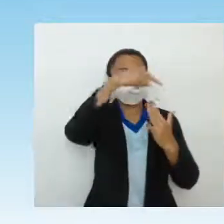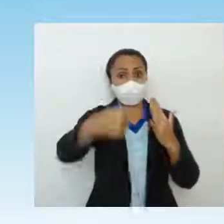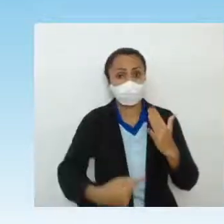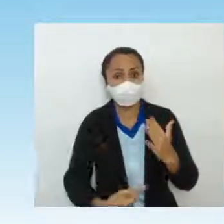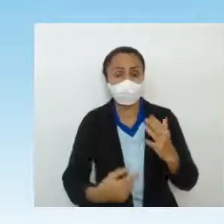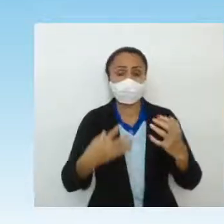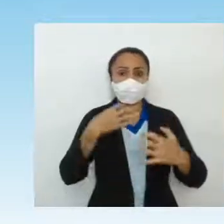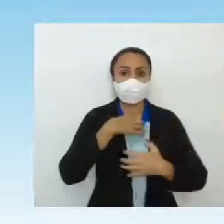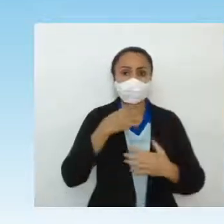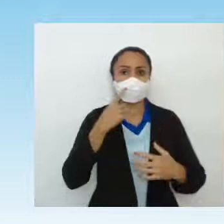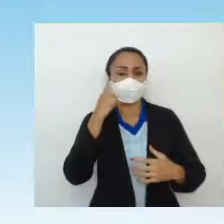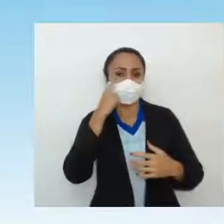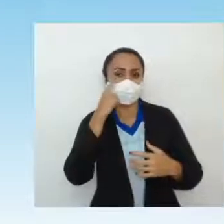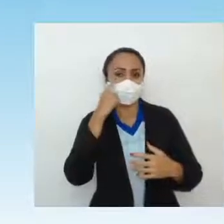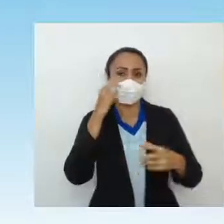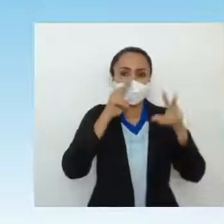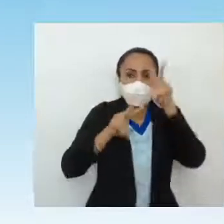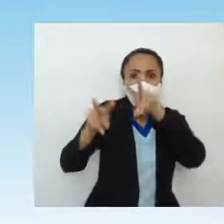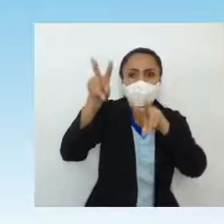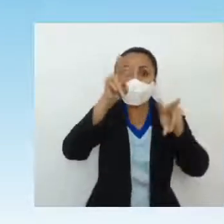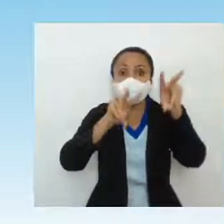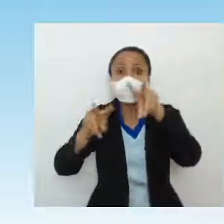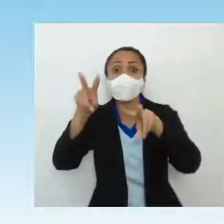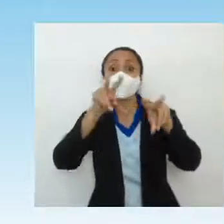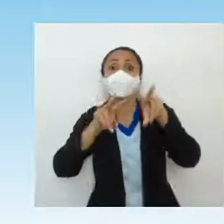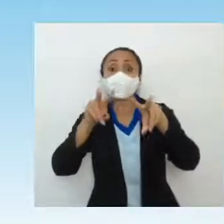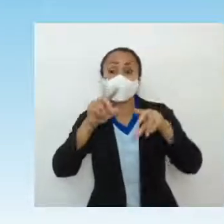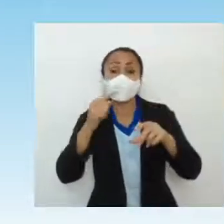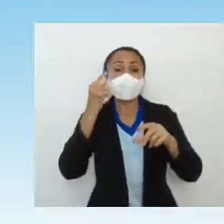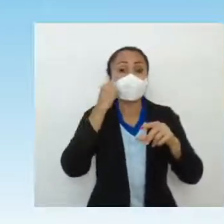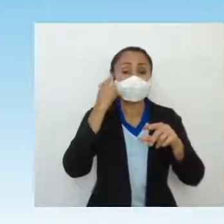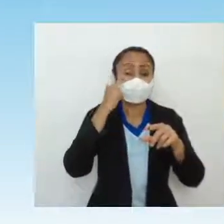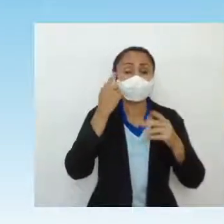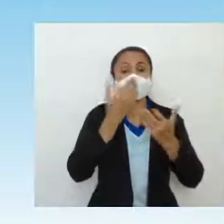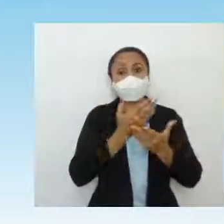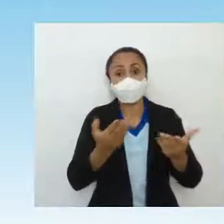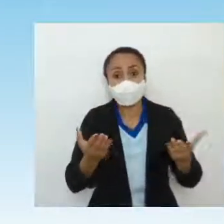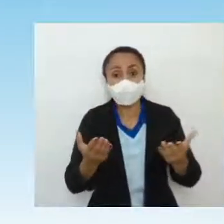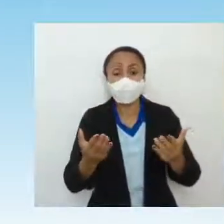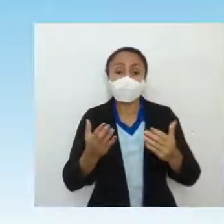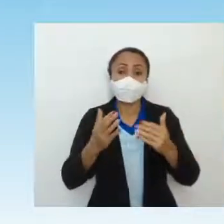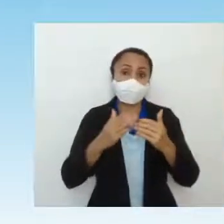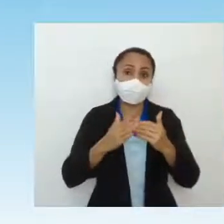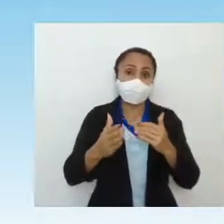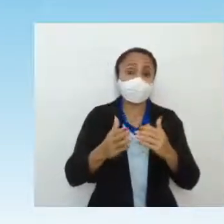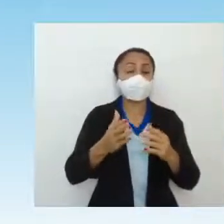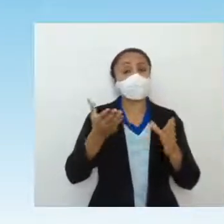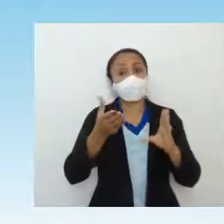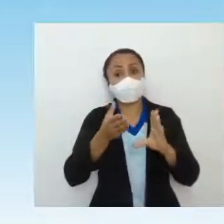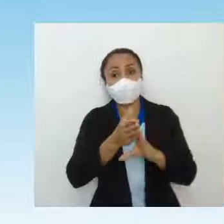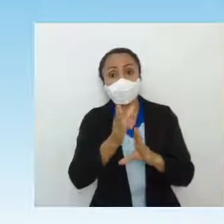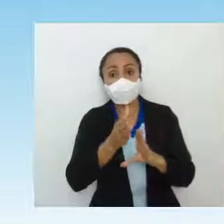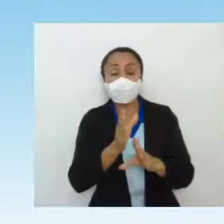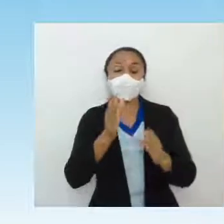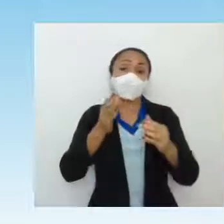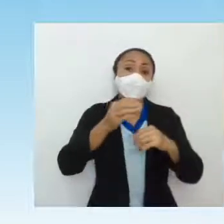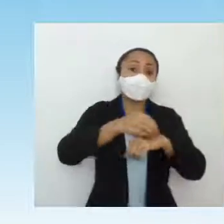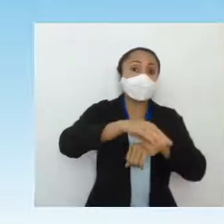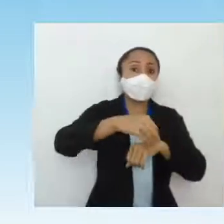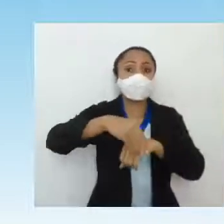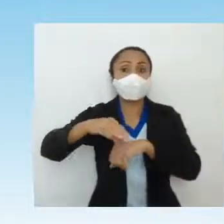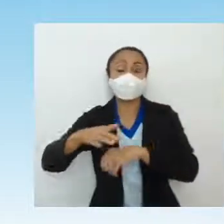A visão, na verdade, é um dos órgãos dos sentidos e é por meio desses sentidos que temos